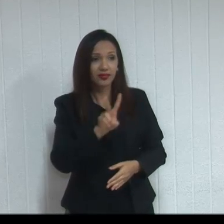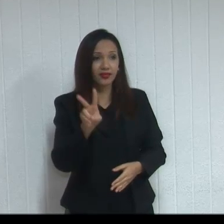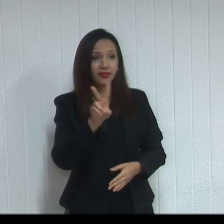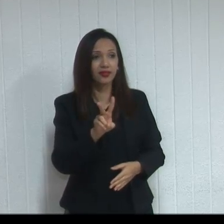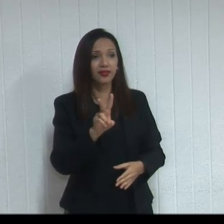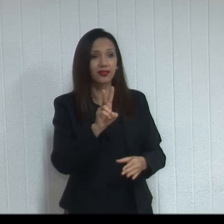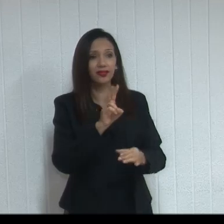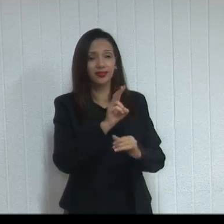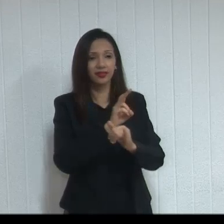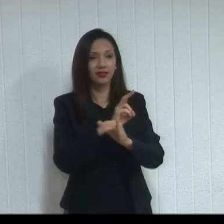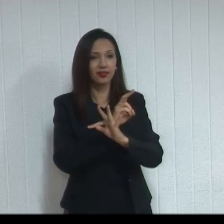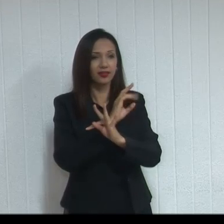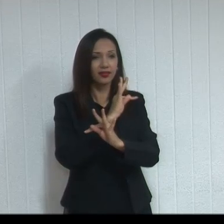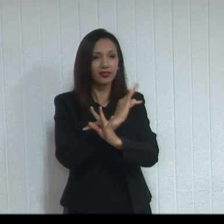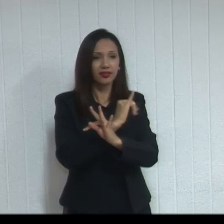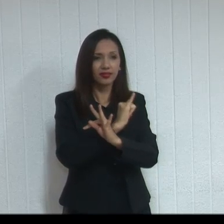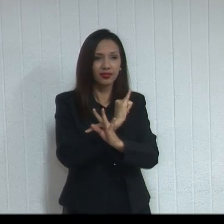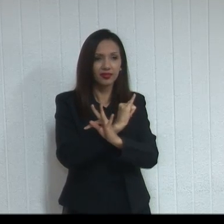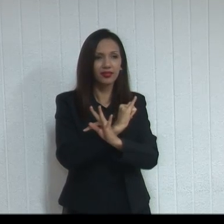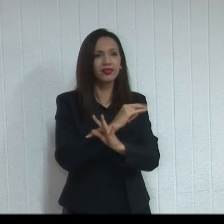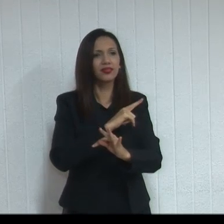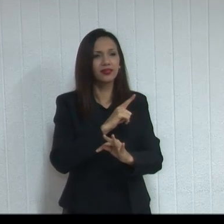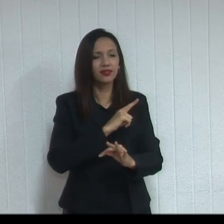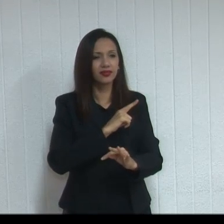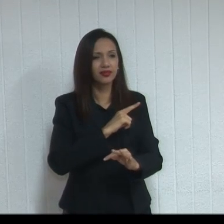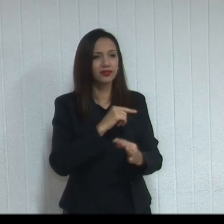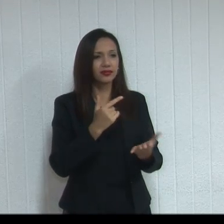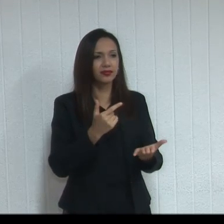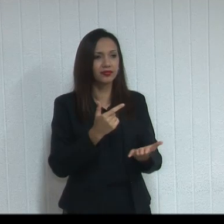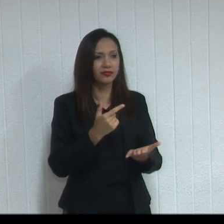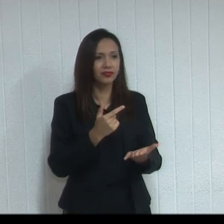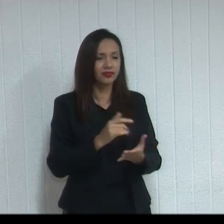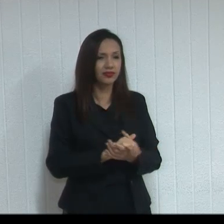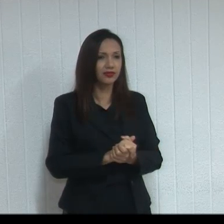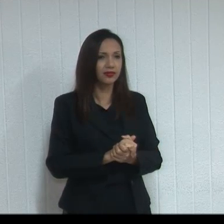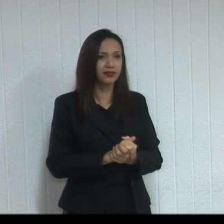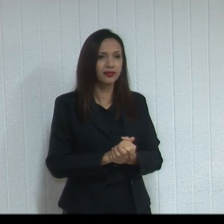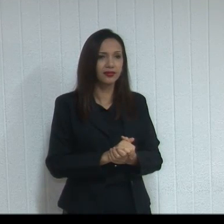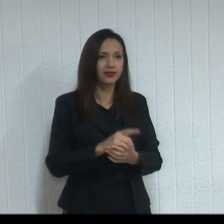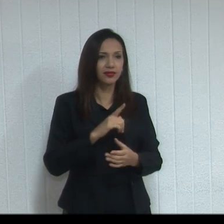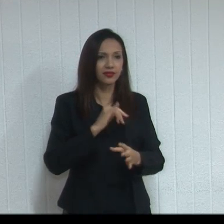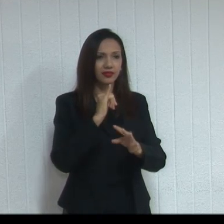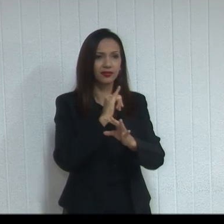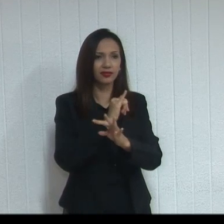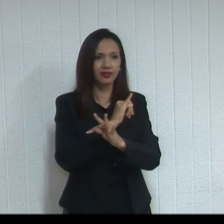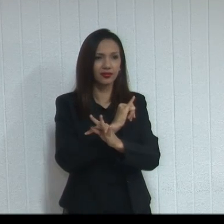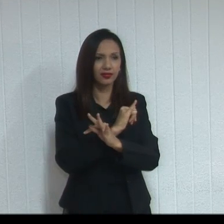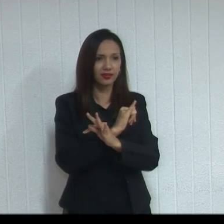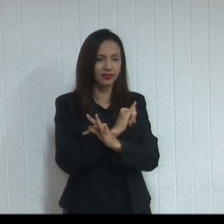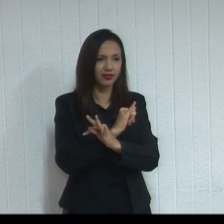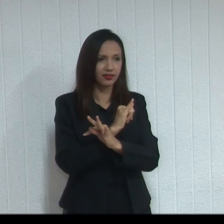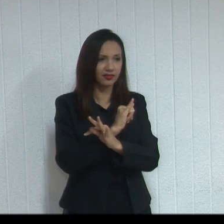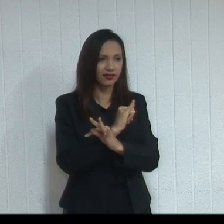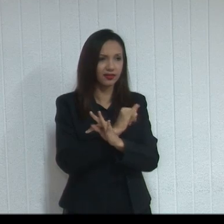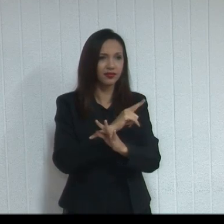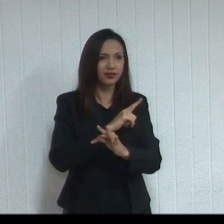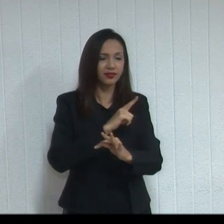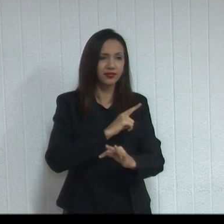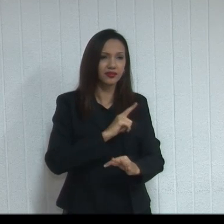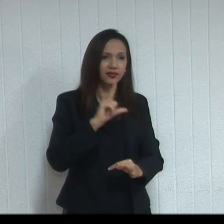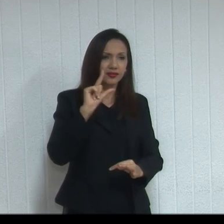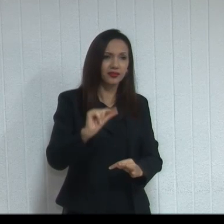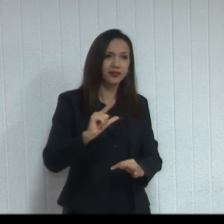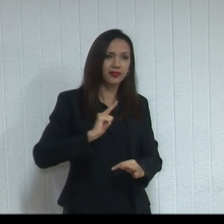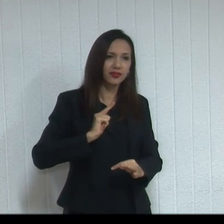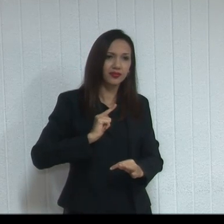16 secretários, população de Valinhos, 124 mil. População de Itatiba, 116 mil. Coloca o outro gráfico,